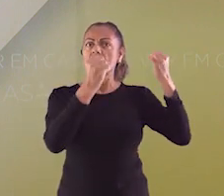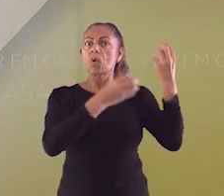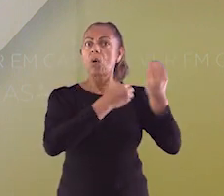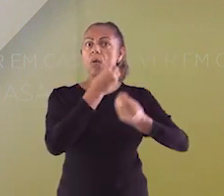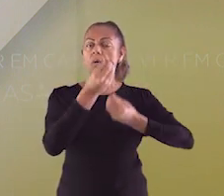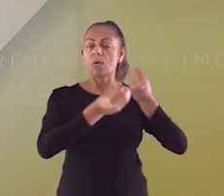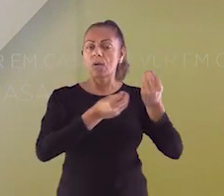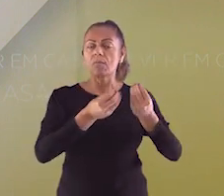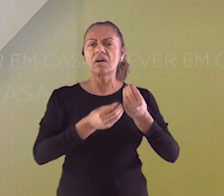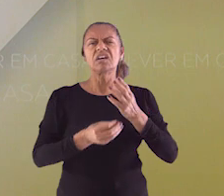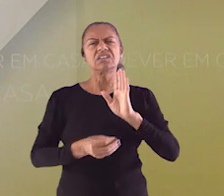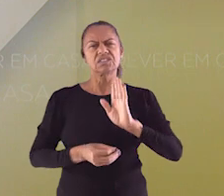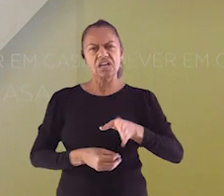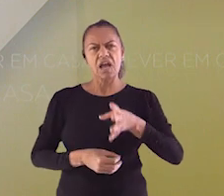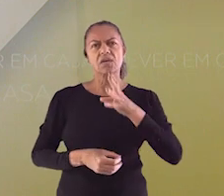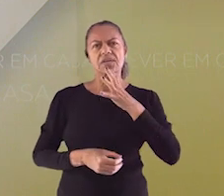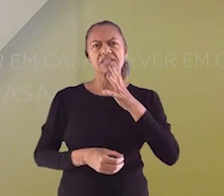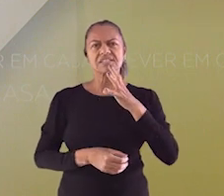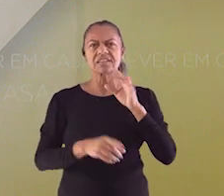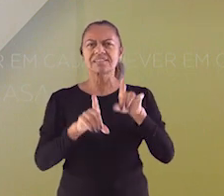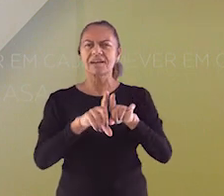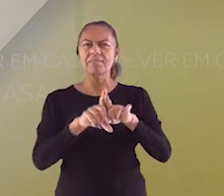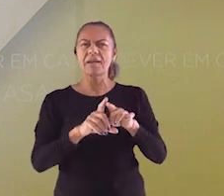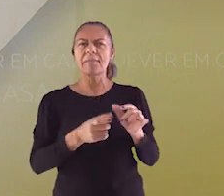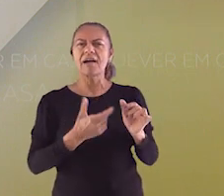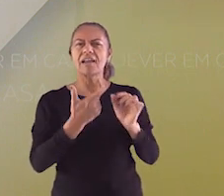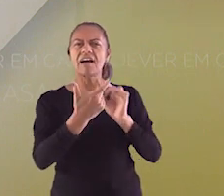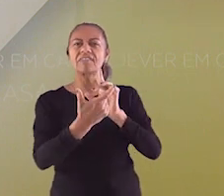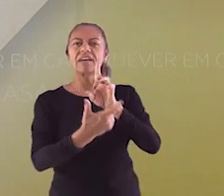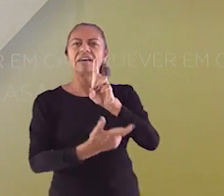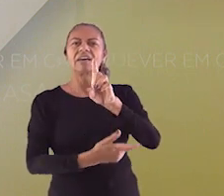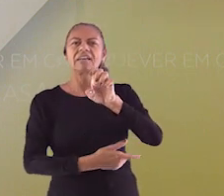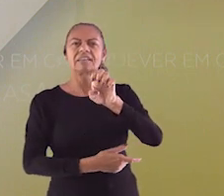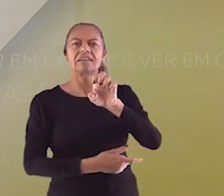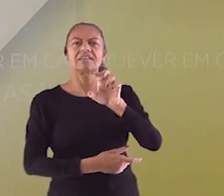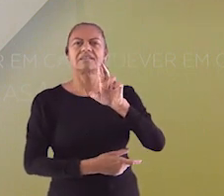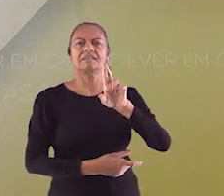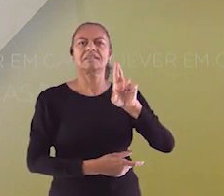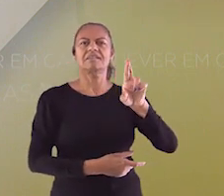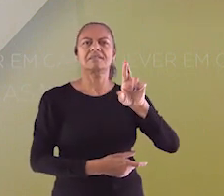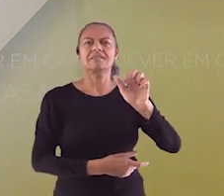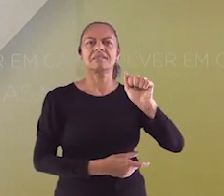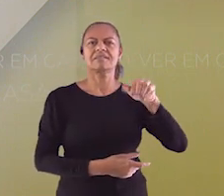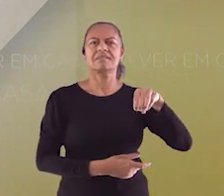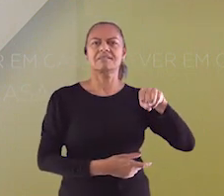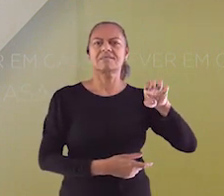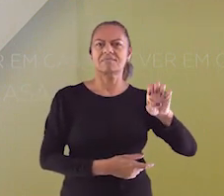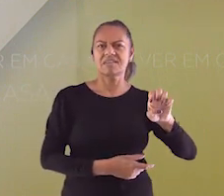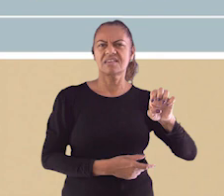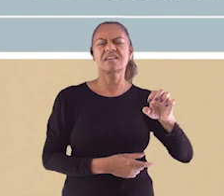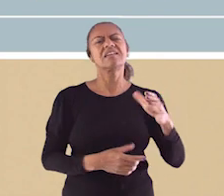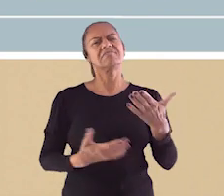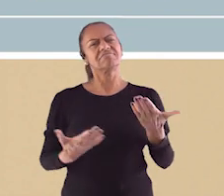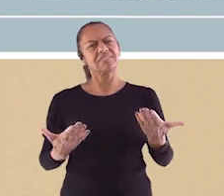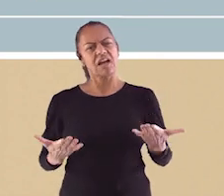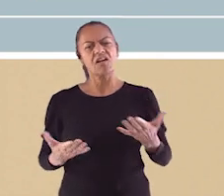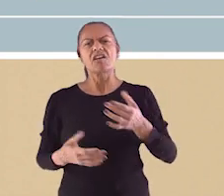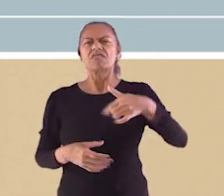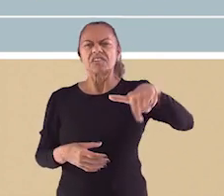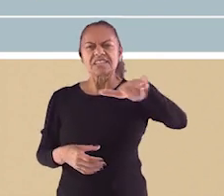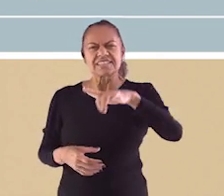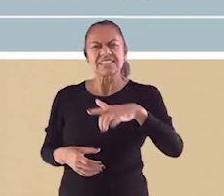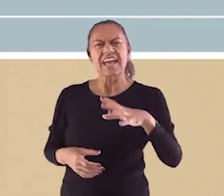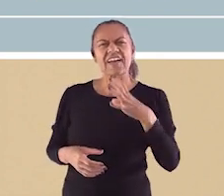vascular cerebral, o AVC. Este que também é conhecido popularmente como derrame. Acredito